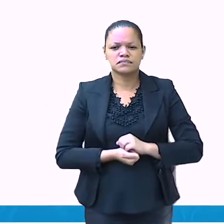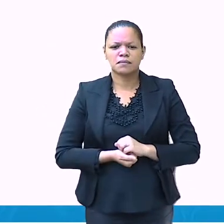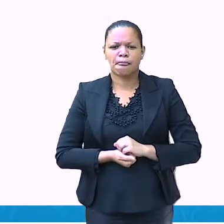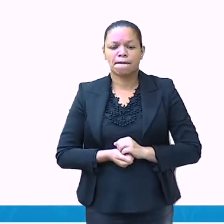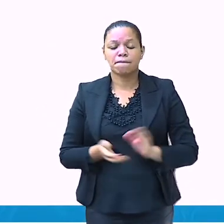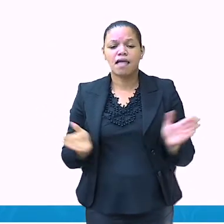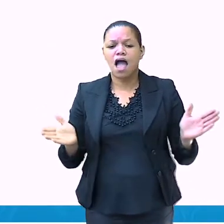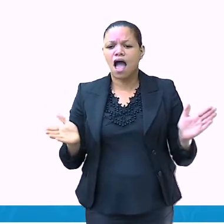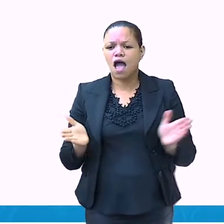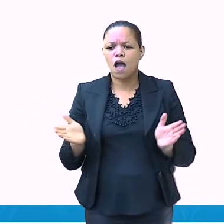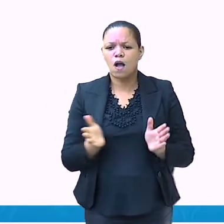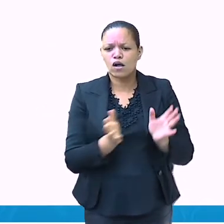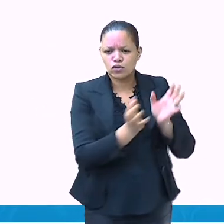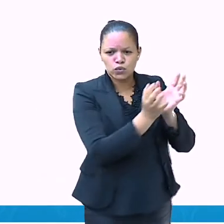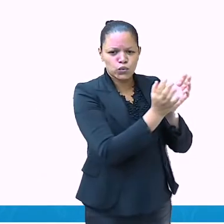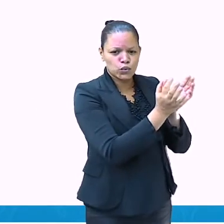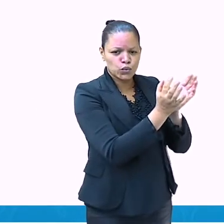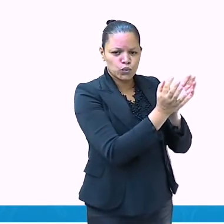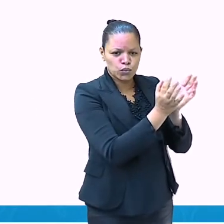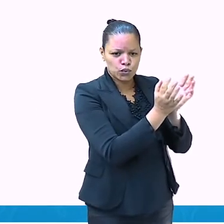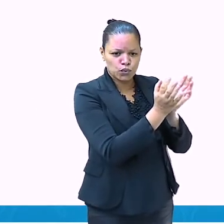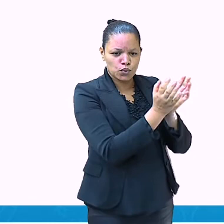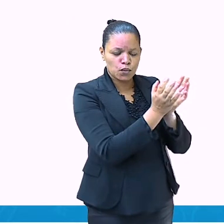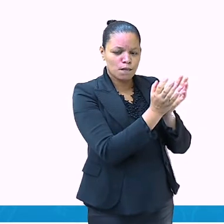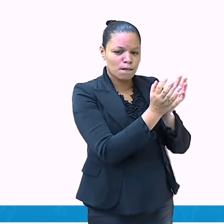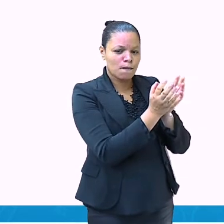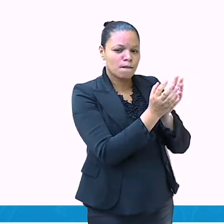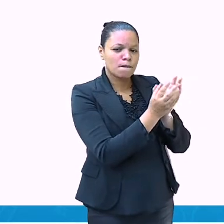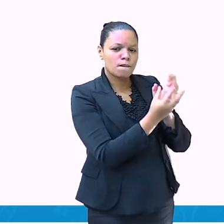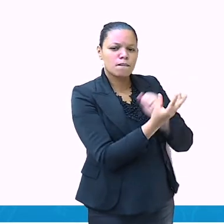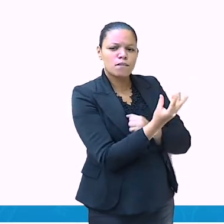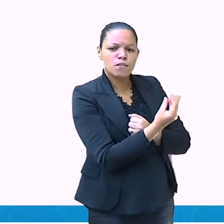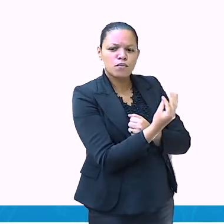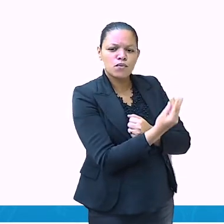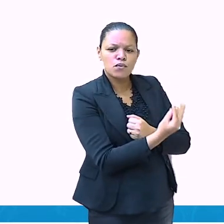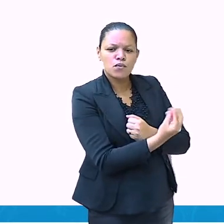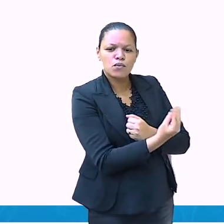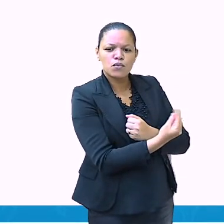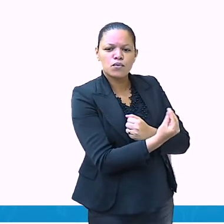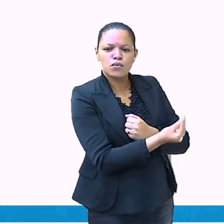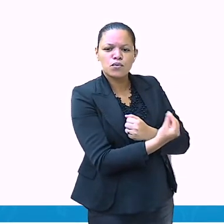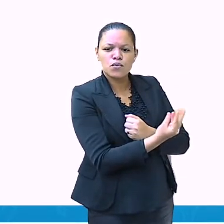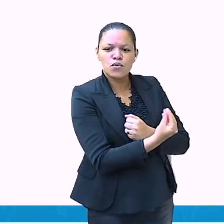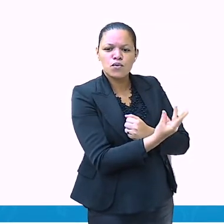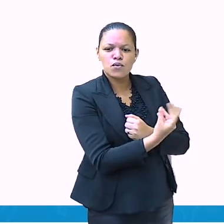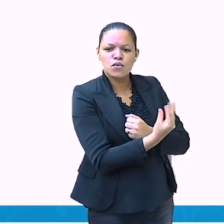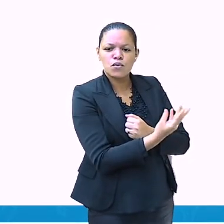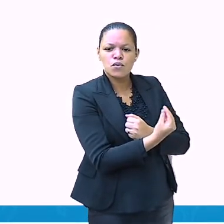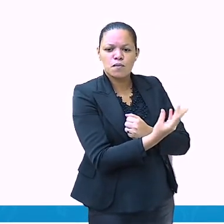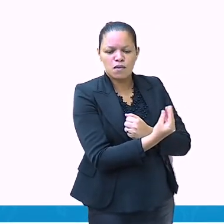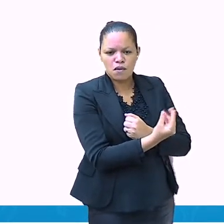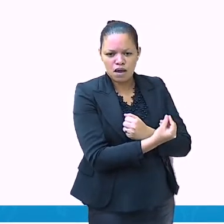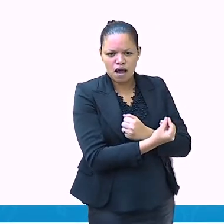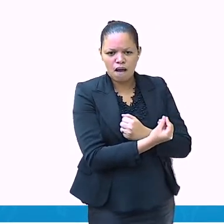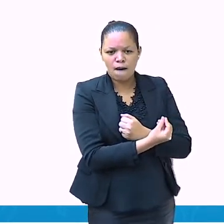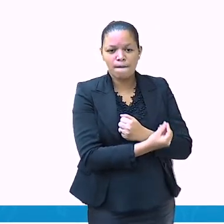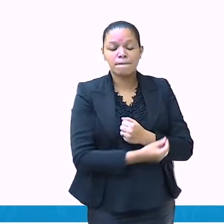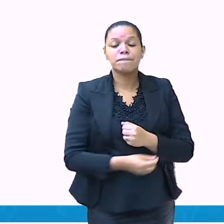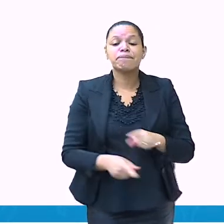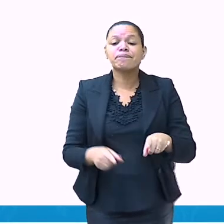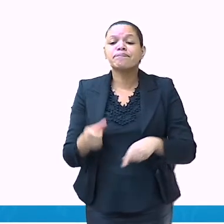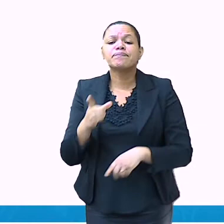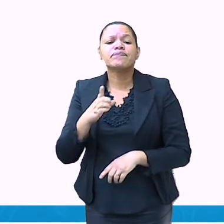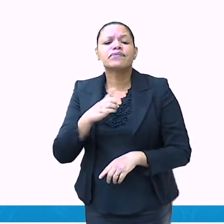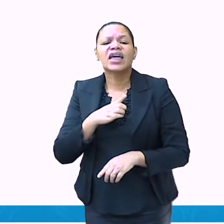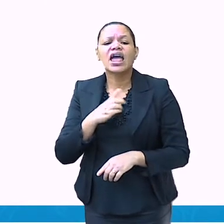Aqui nós temos os pronomes pessoais que nós usaremos para a forma do plural. A forma